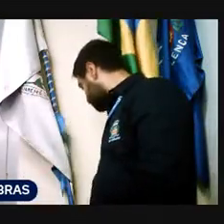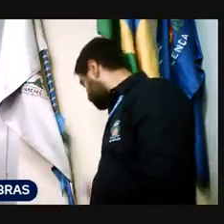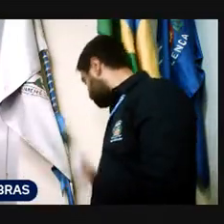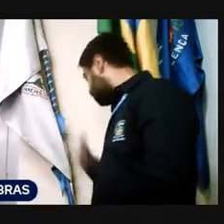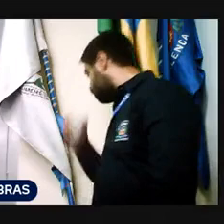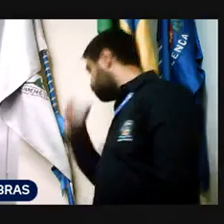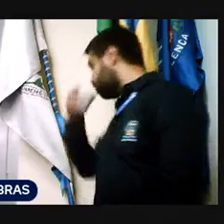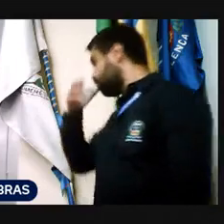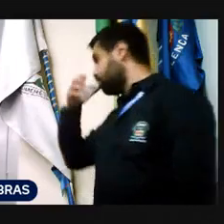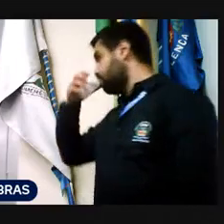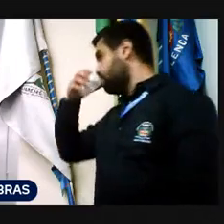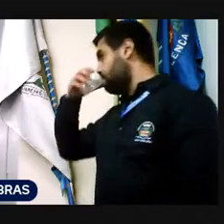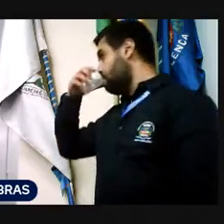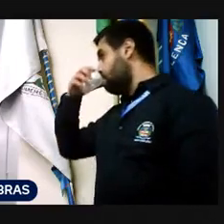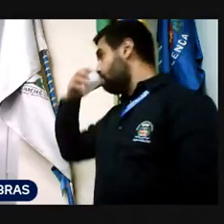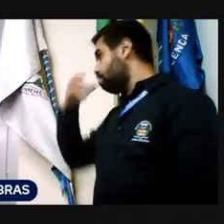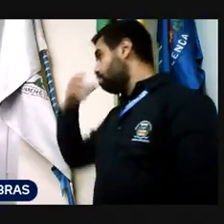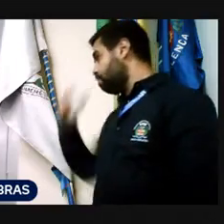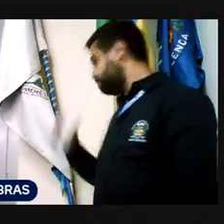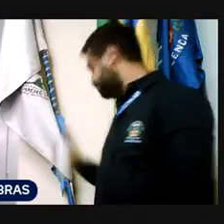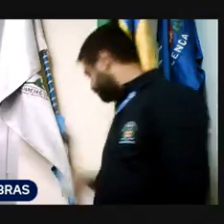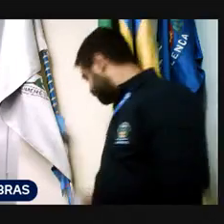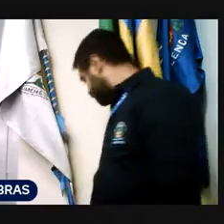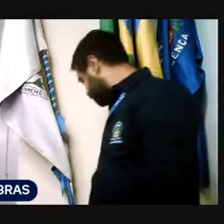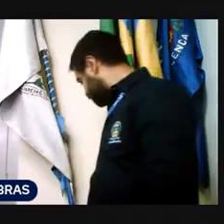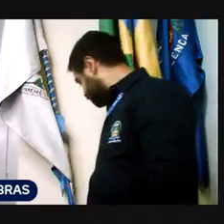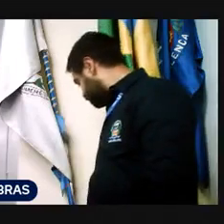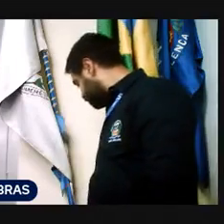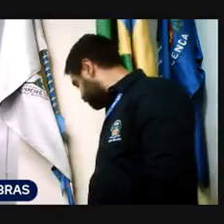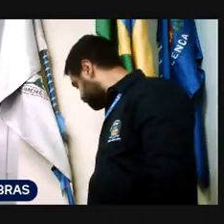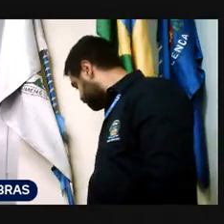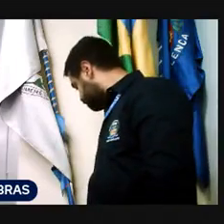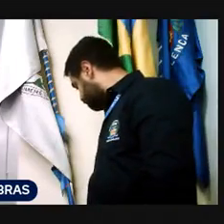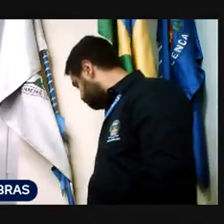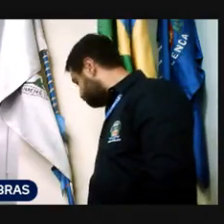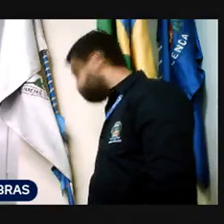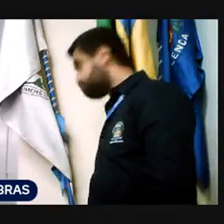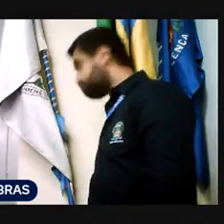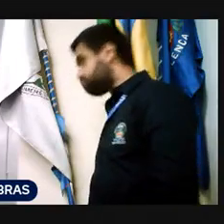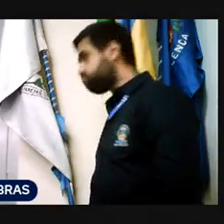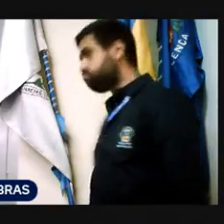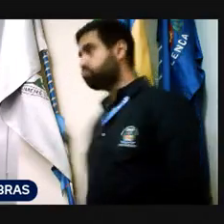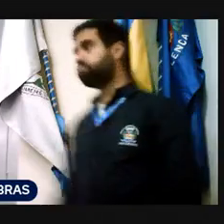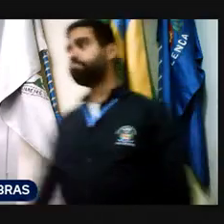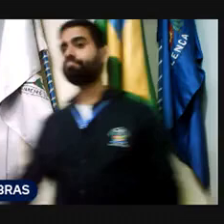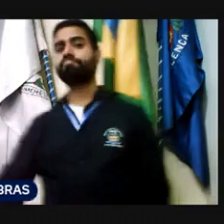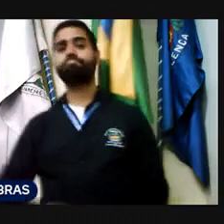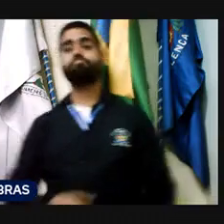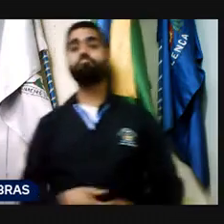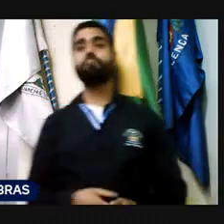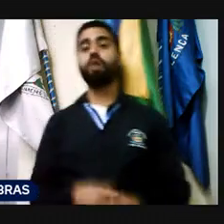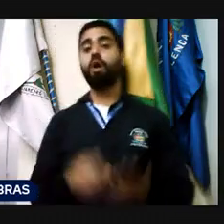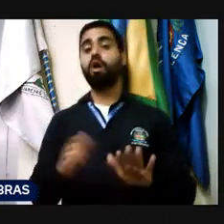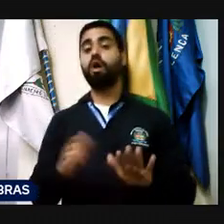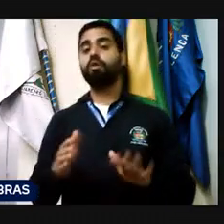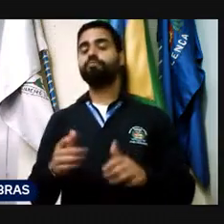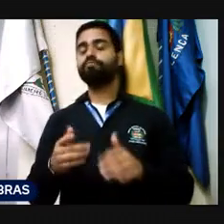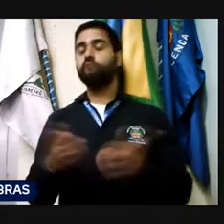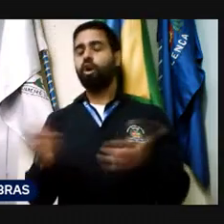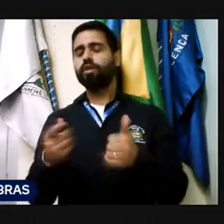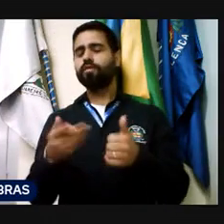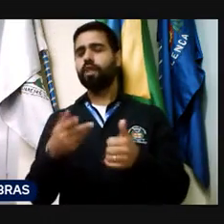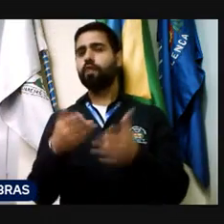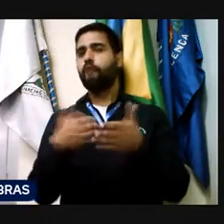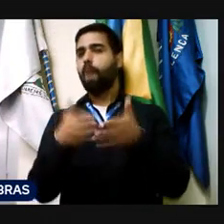Tenho 5 comentários para fazer. Primeiro, eu quero dizer que hoje foi reinaugurado o PROCON Valença,